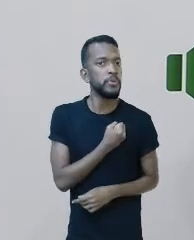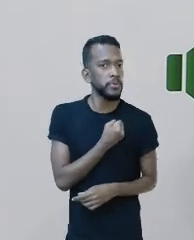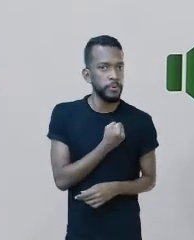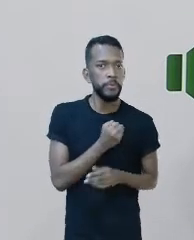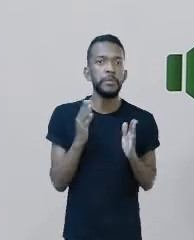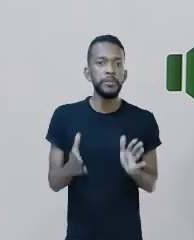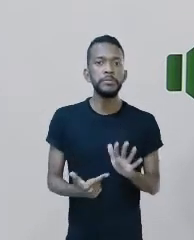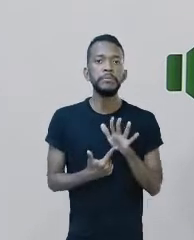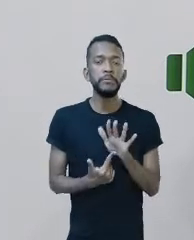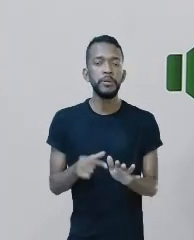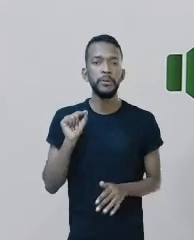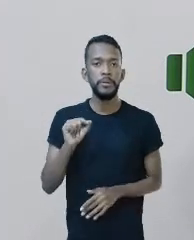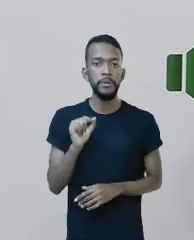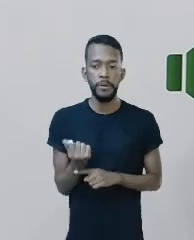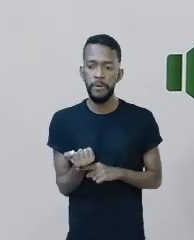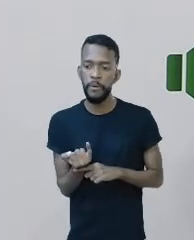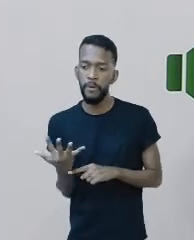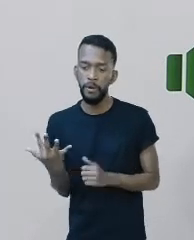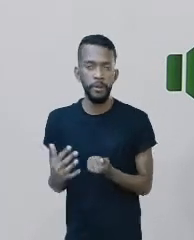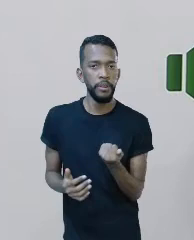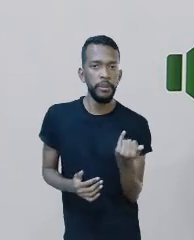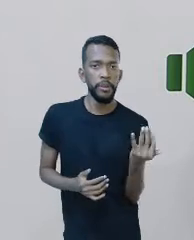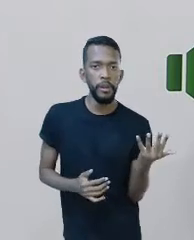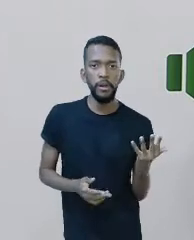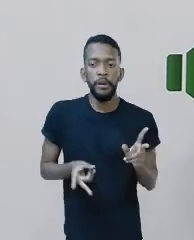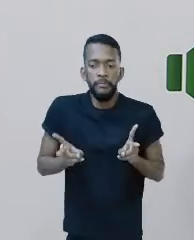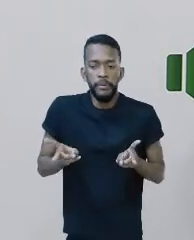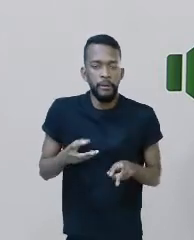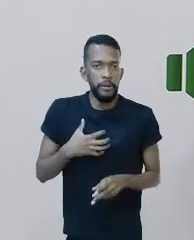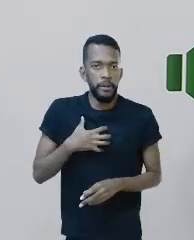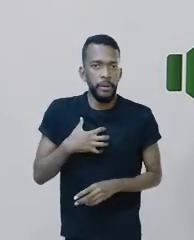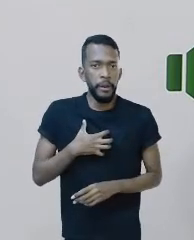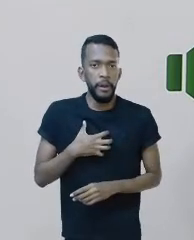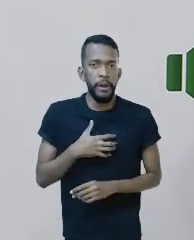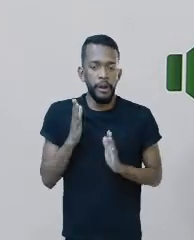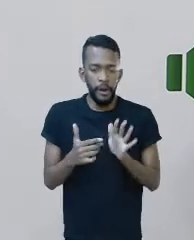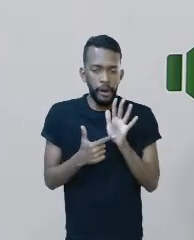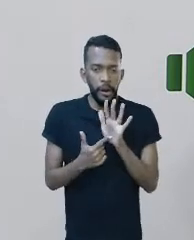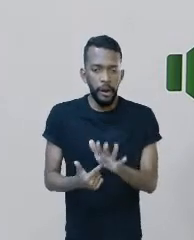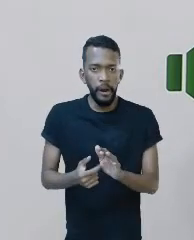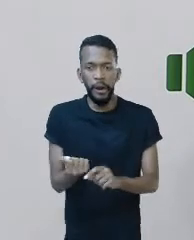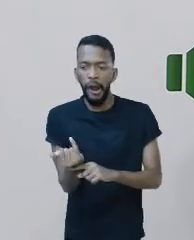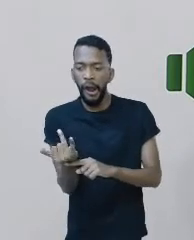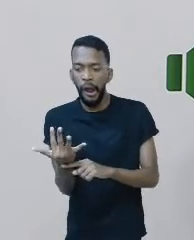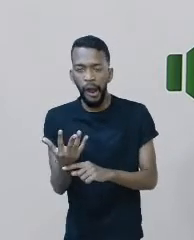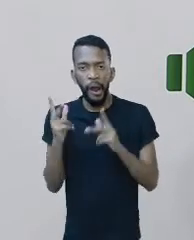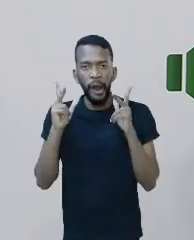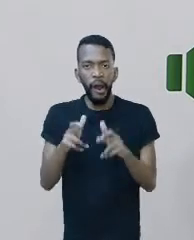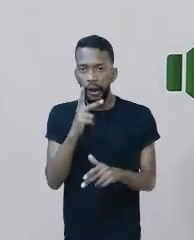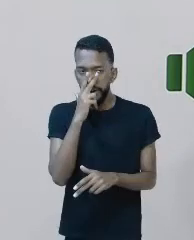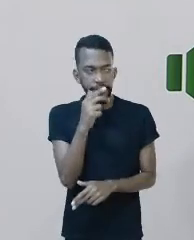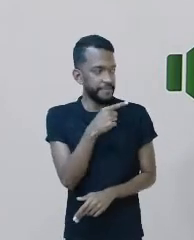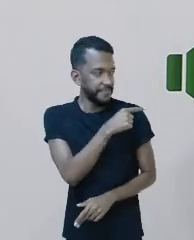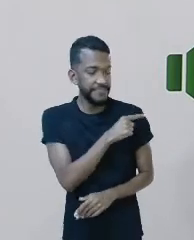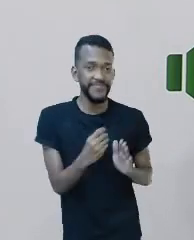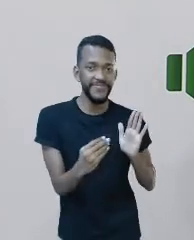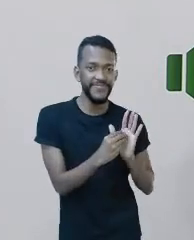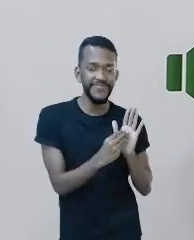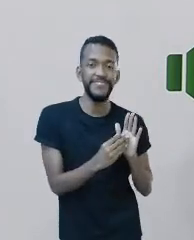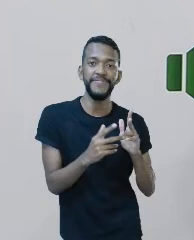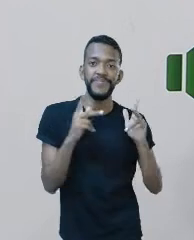estão indicando quantidade. Do mesmo jeito que indicou quantidade quando nós marcamos